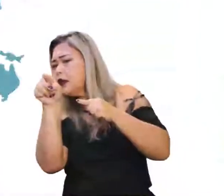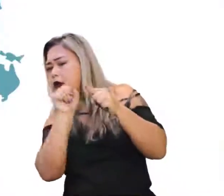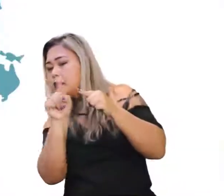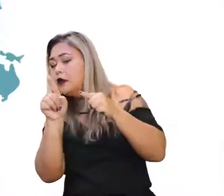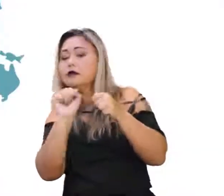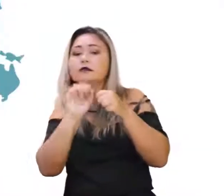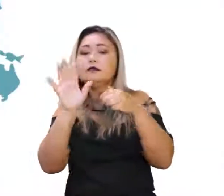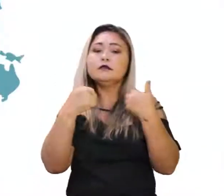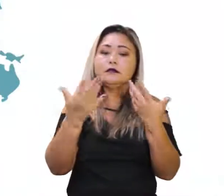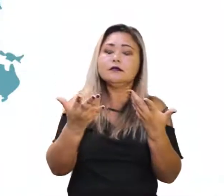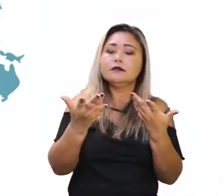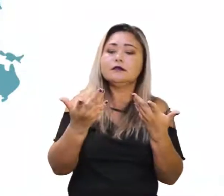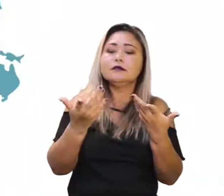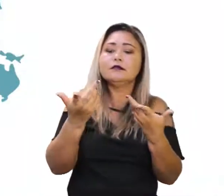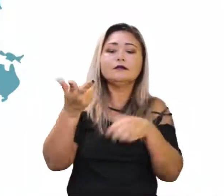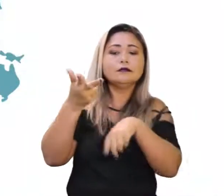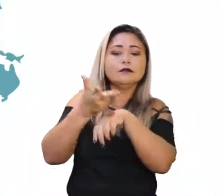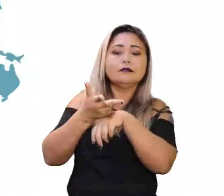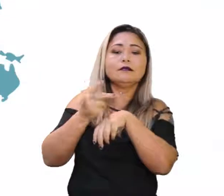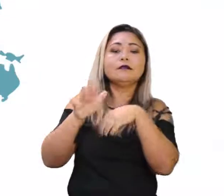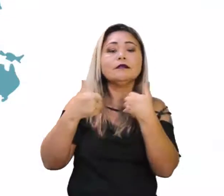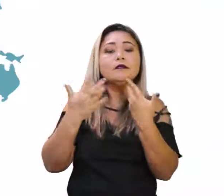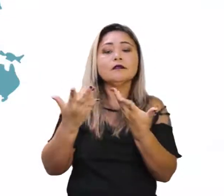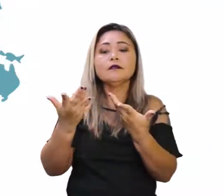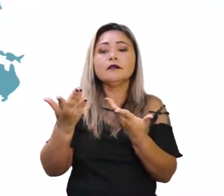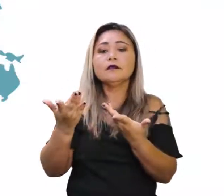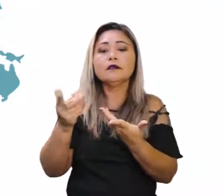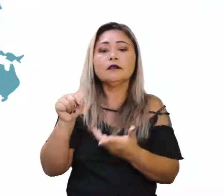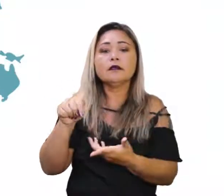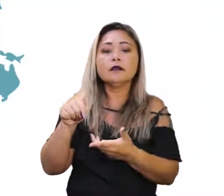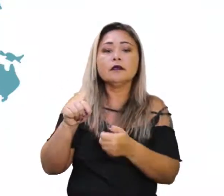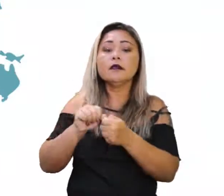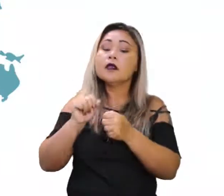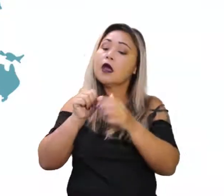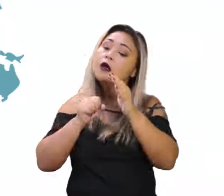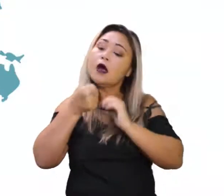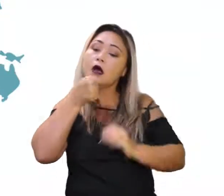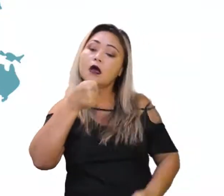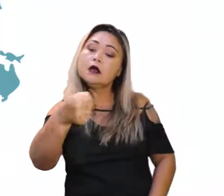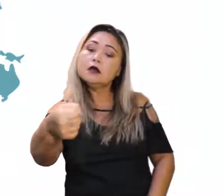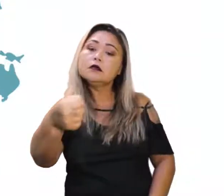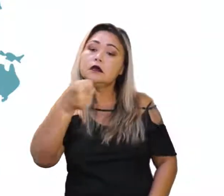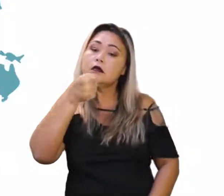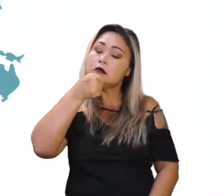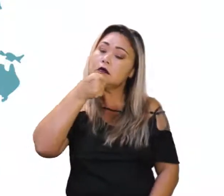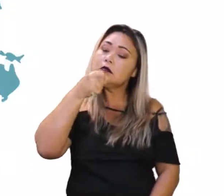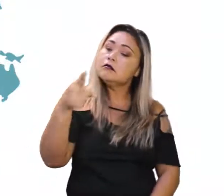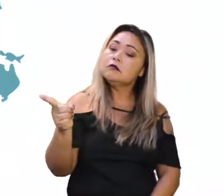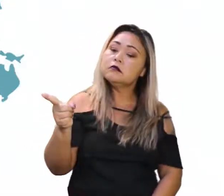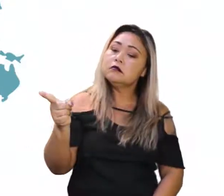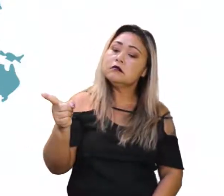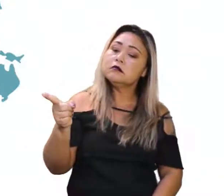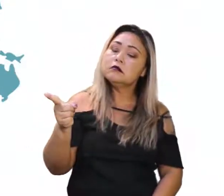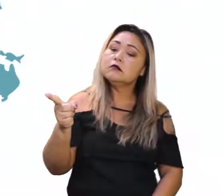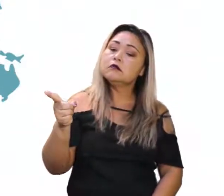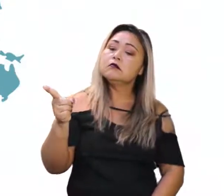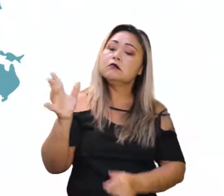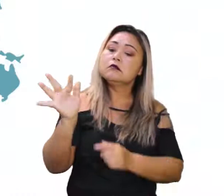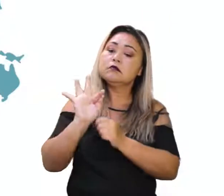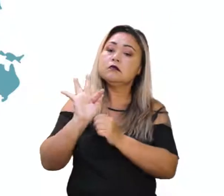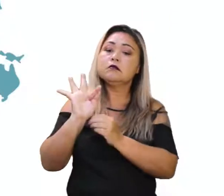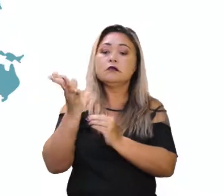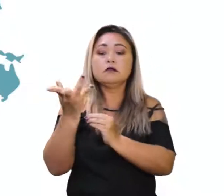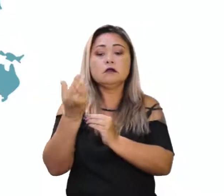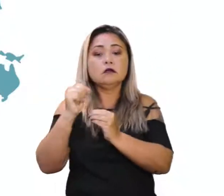dizer, a pessoa gravando ali. E aqui nós vamos ver a nossa sala de entrevista, que é uma matéria sobre a